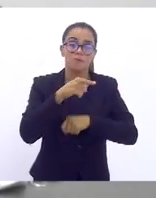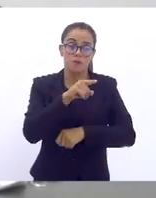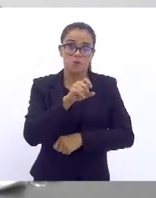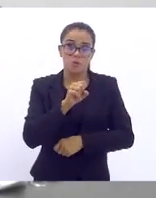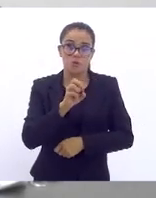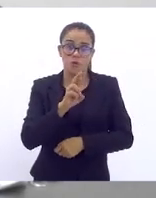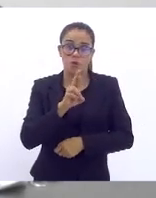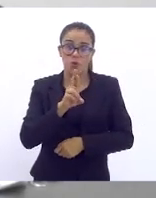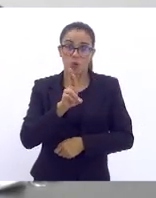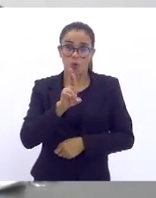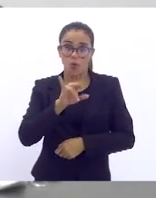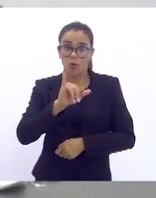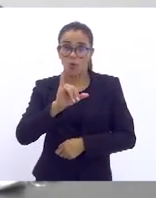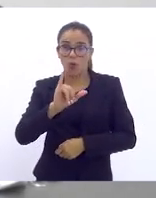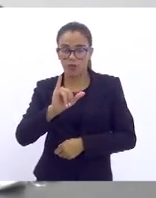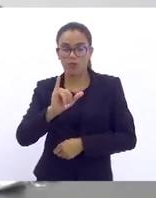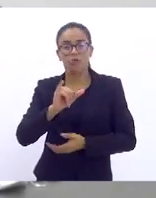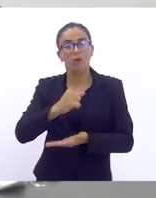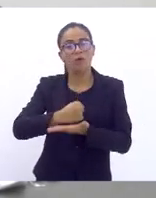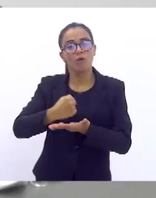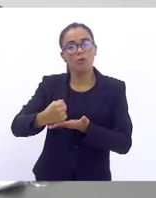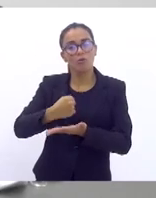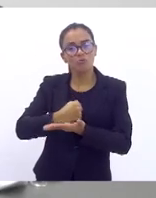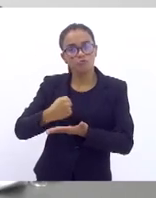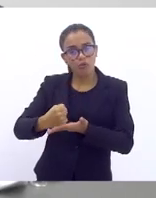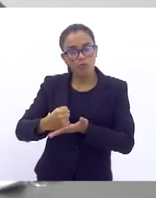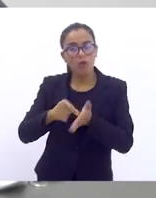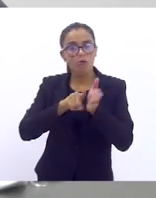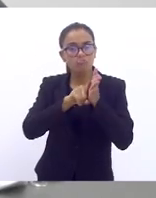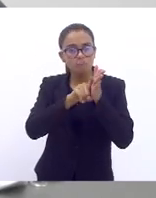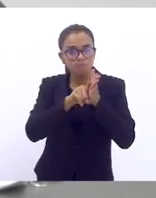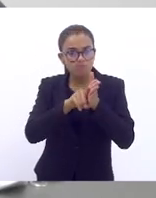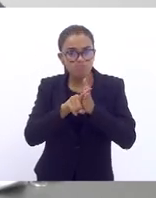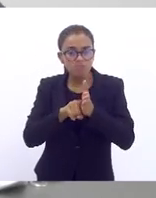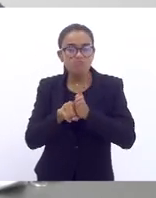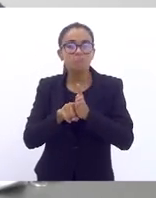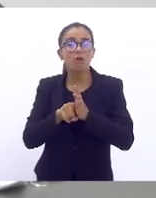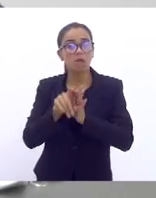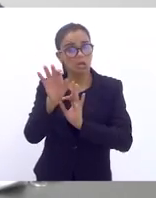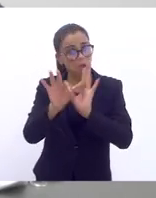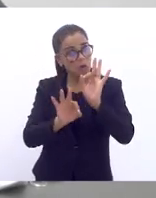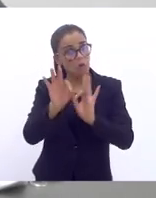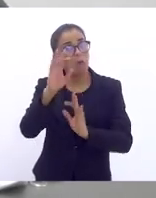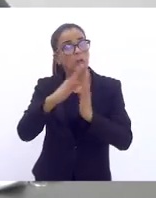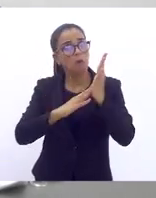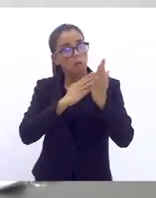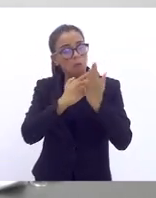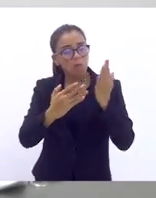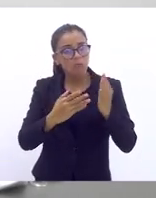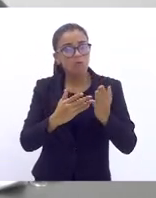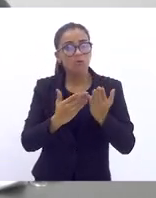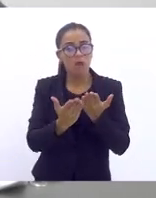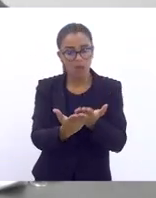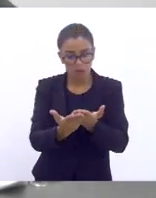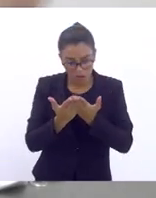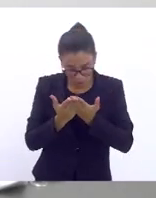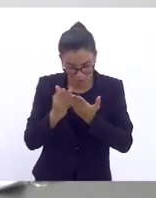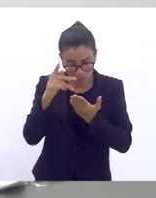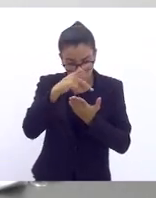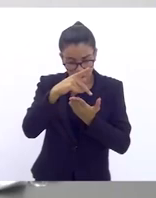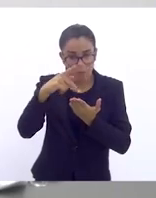Sérgio Rui contratou uma consultoria que fez um plano estratégico e quando mandou o PPA